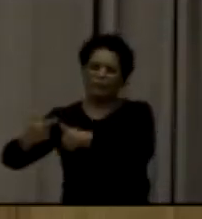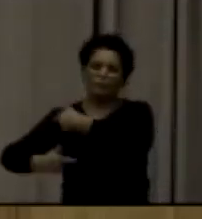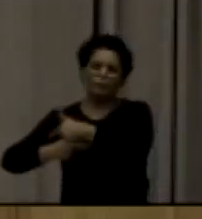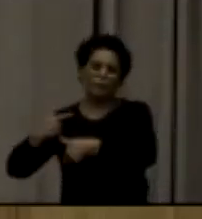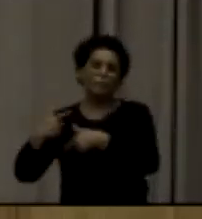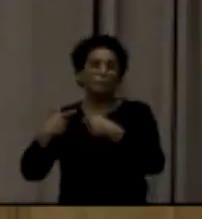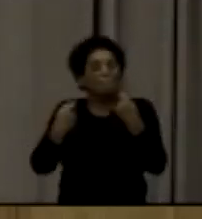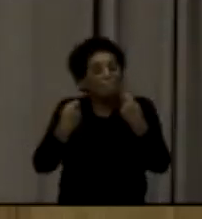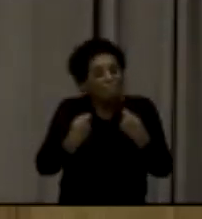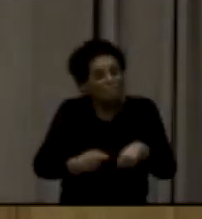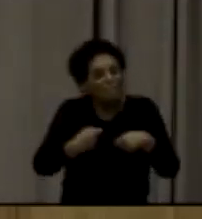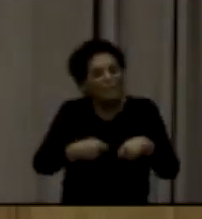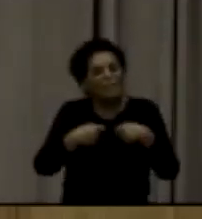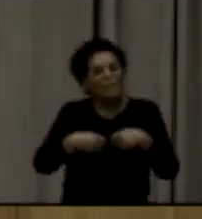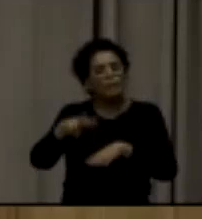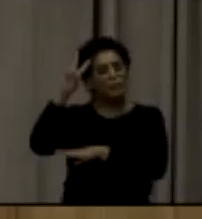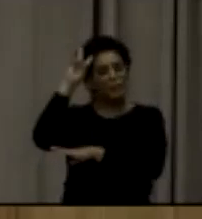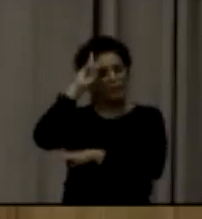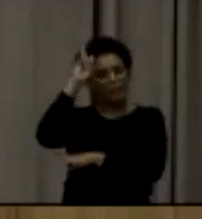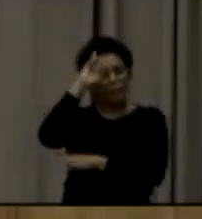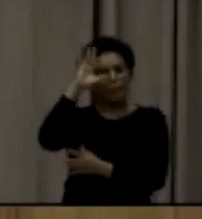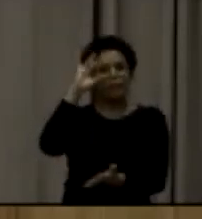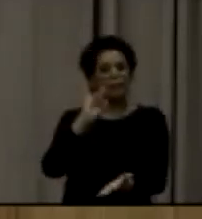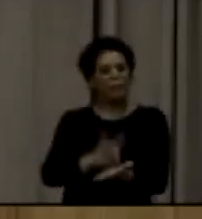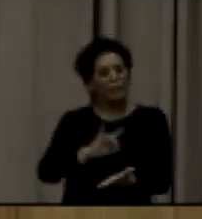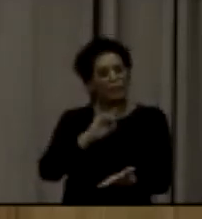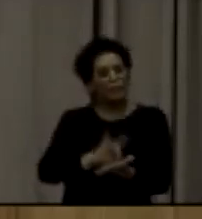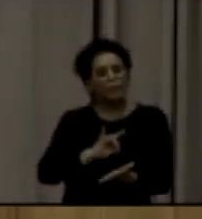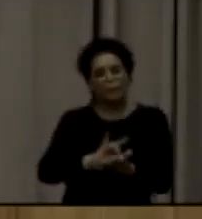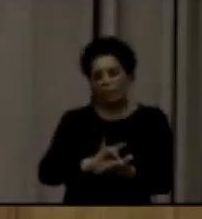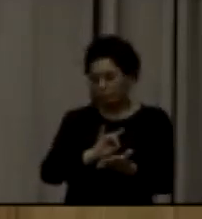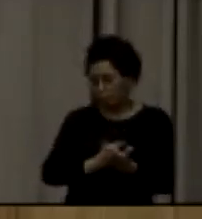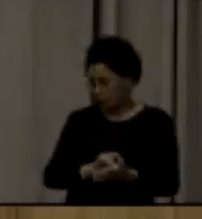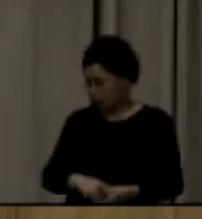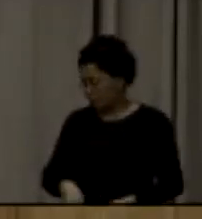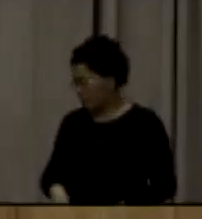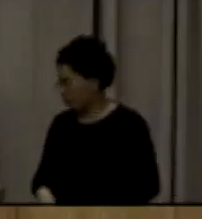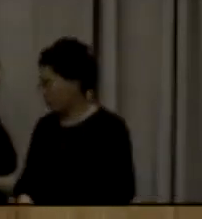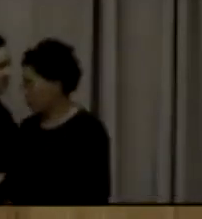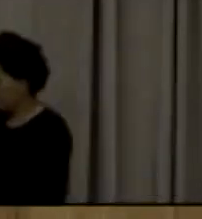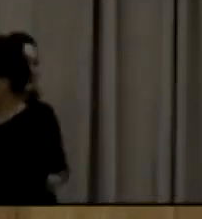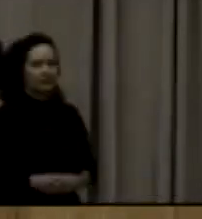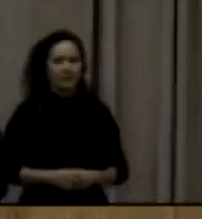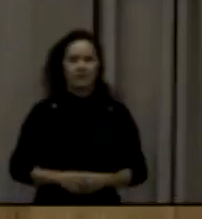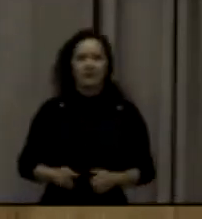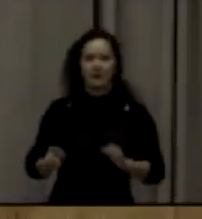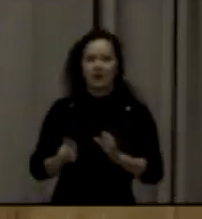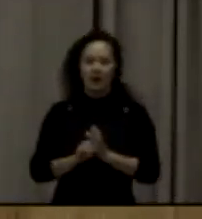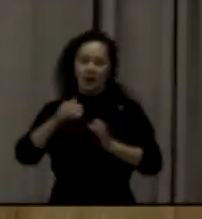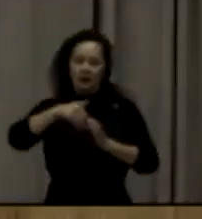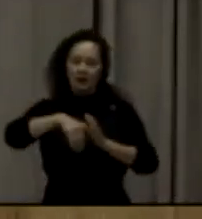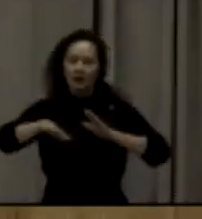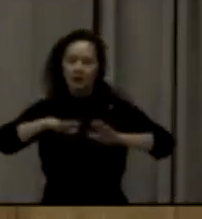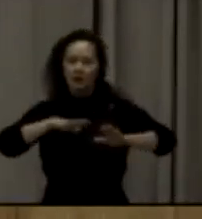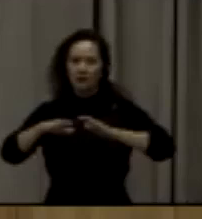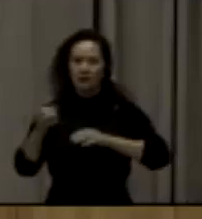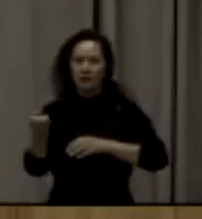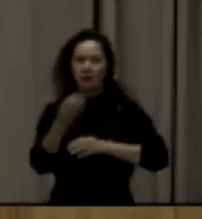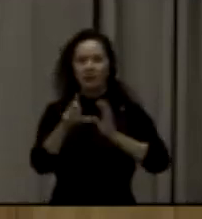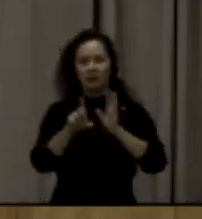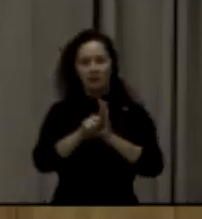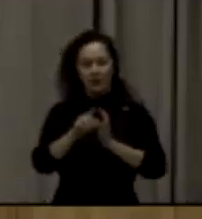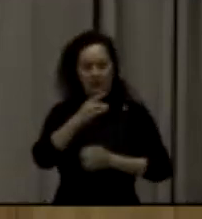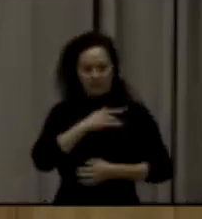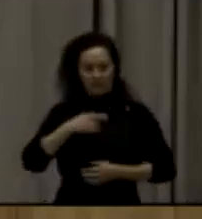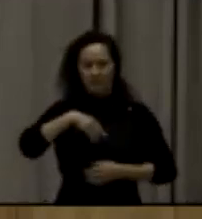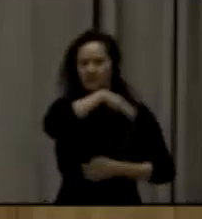isso precisa ser relembrado, isso precisa ser reafirmado, está na raiz do movimento da reforma sanitária brasileira, mas, de certo modo,